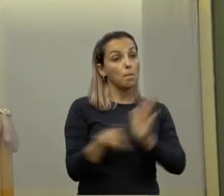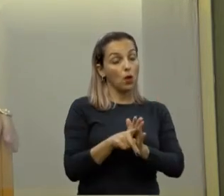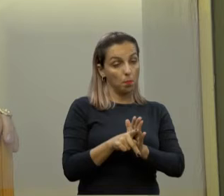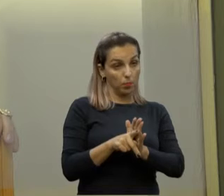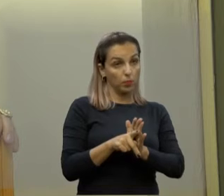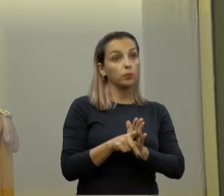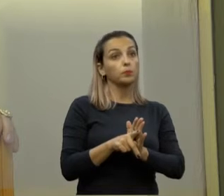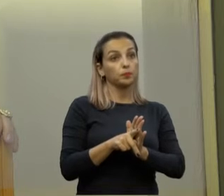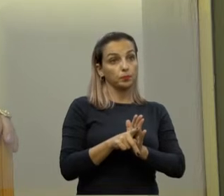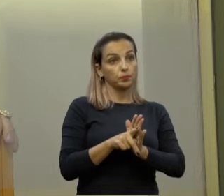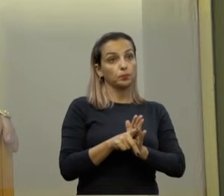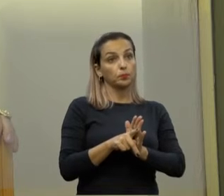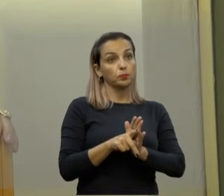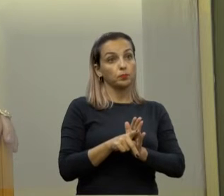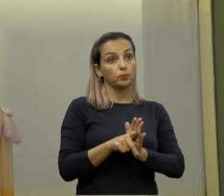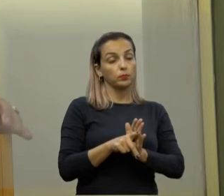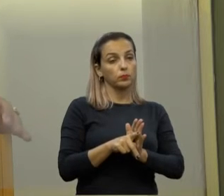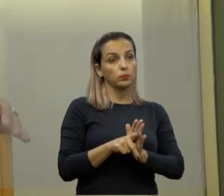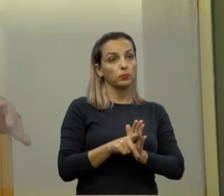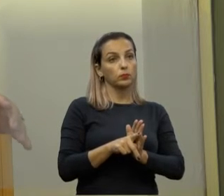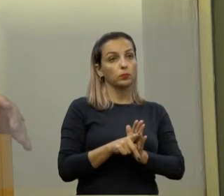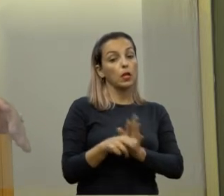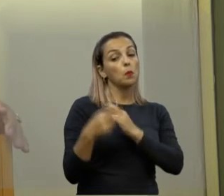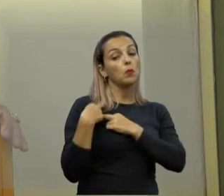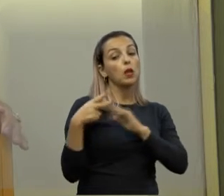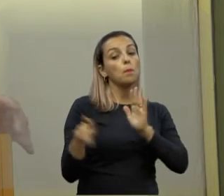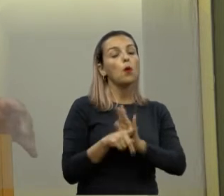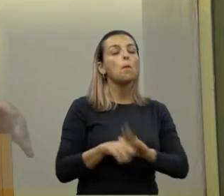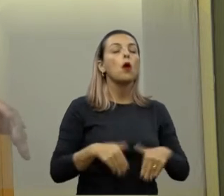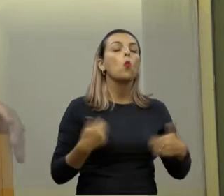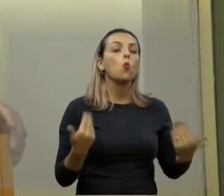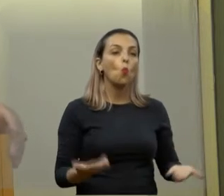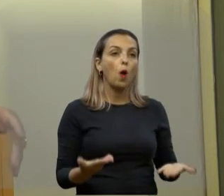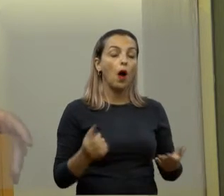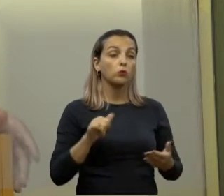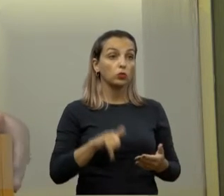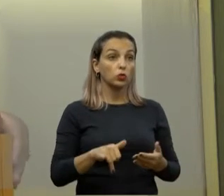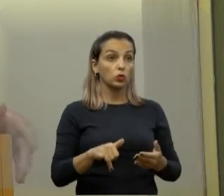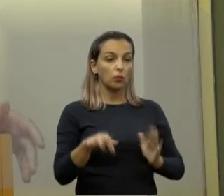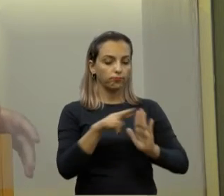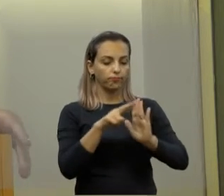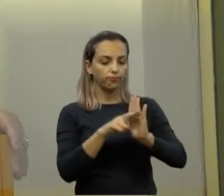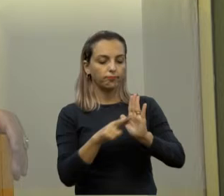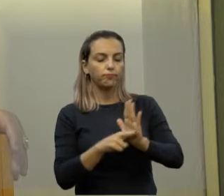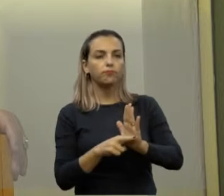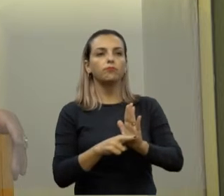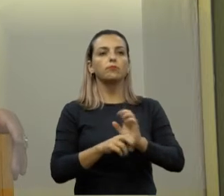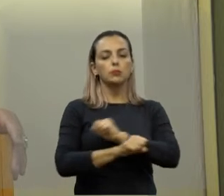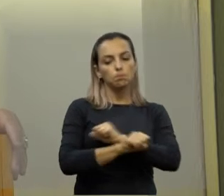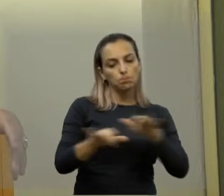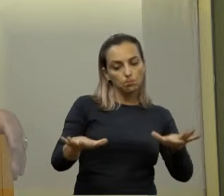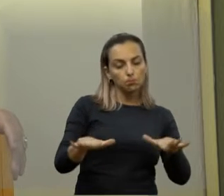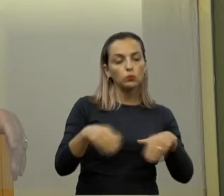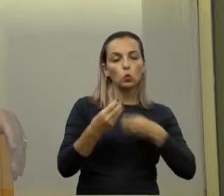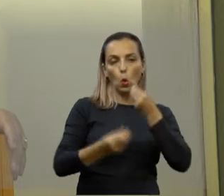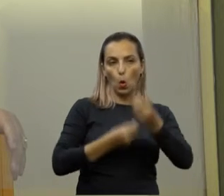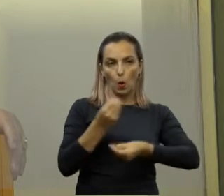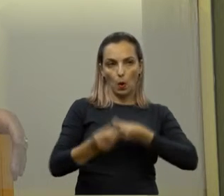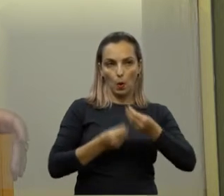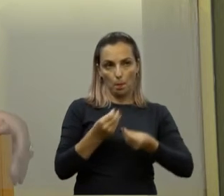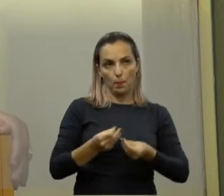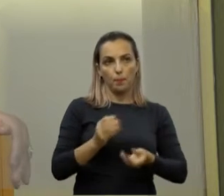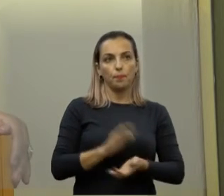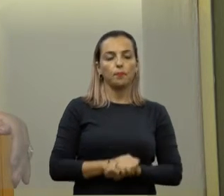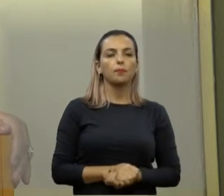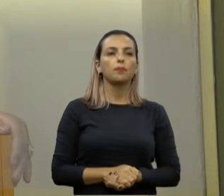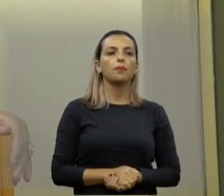gente tá nação Qual que é a sua responsabilidade diante das prerrogativas no caso academias né então nós